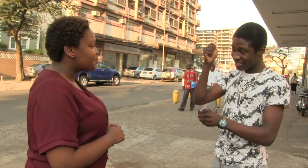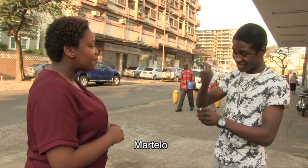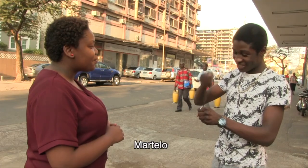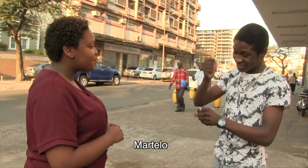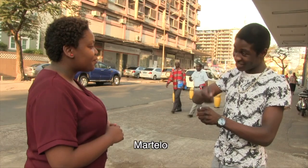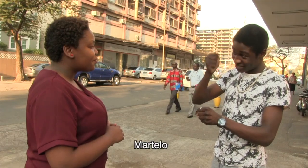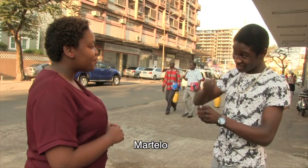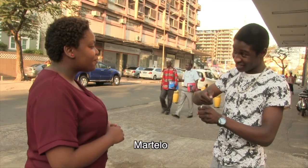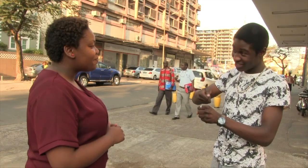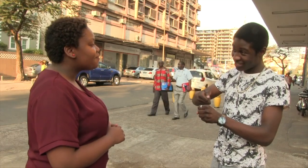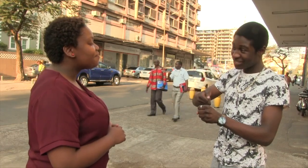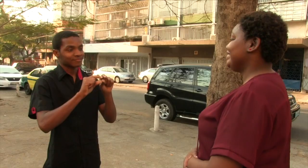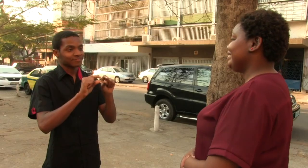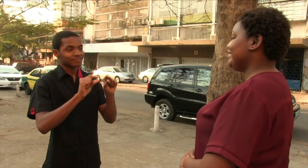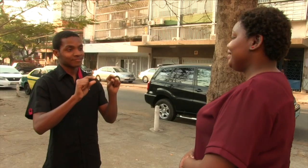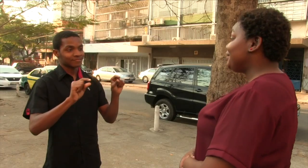Martelo.